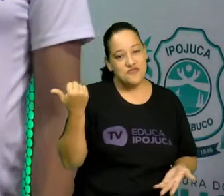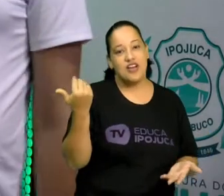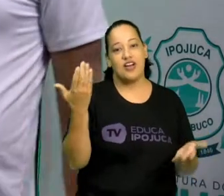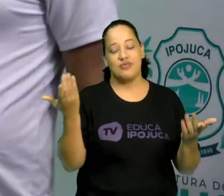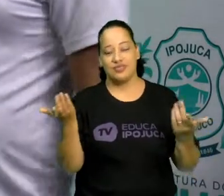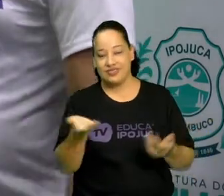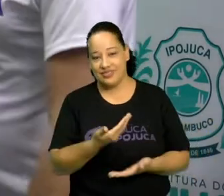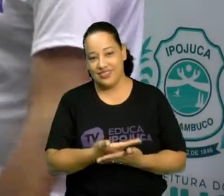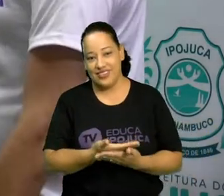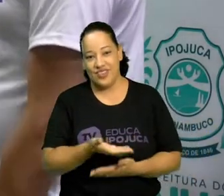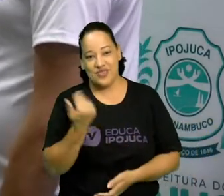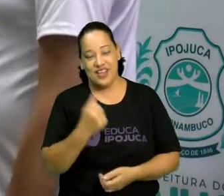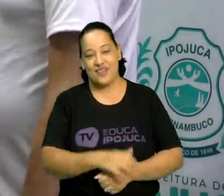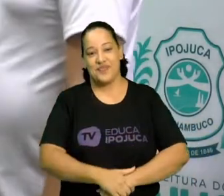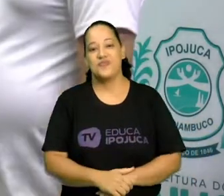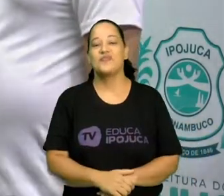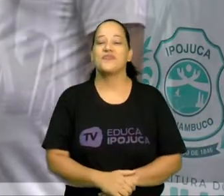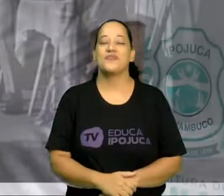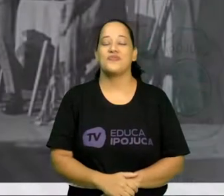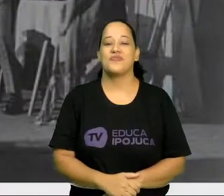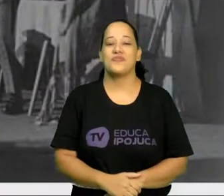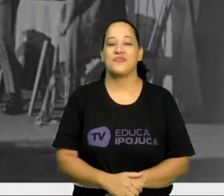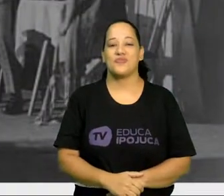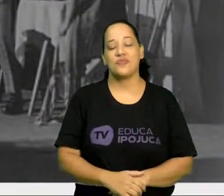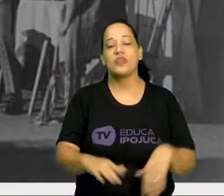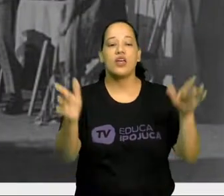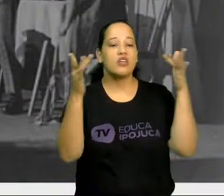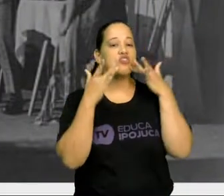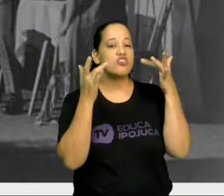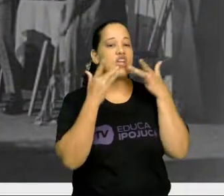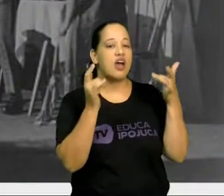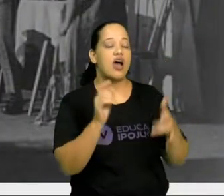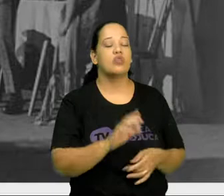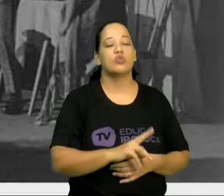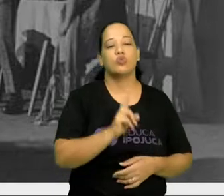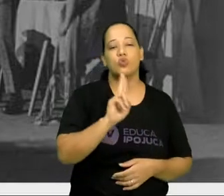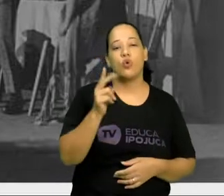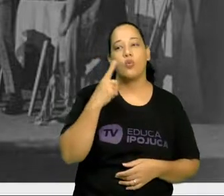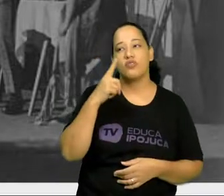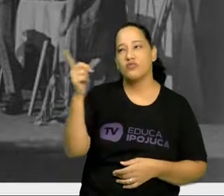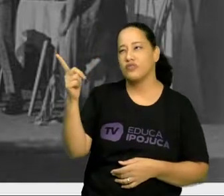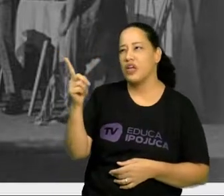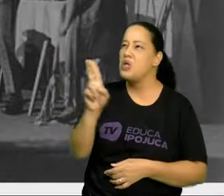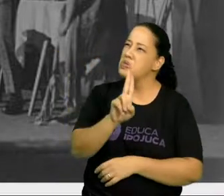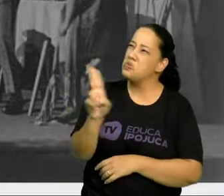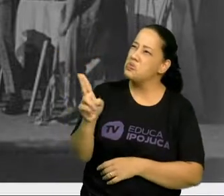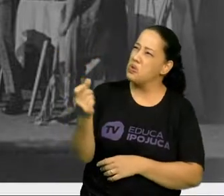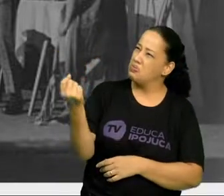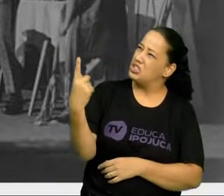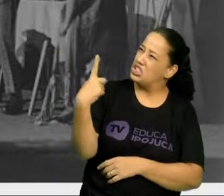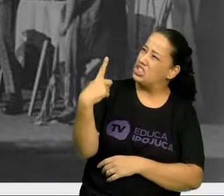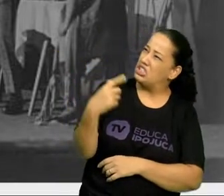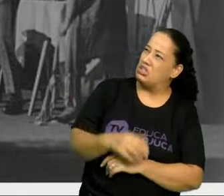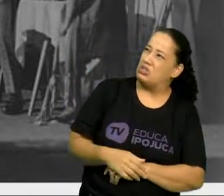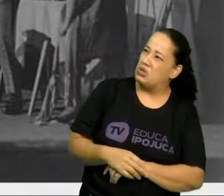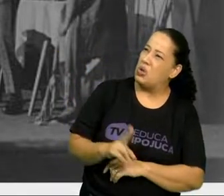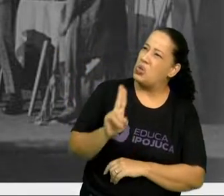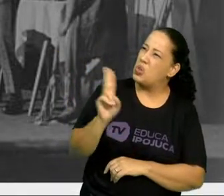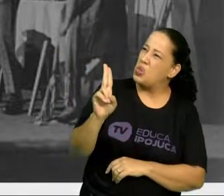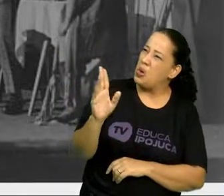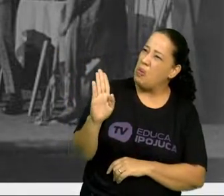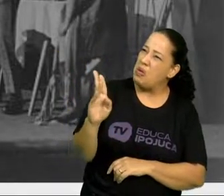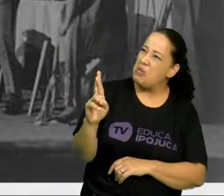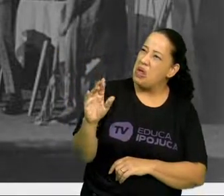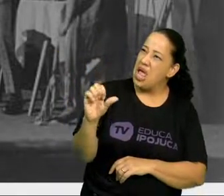Então vamos lá o teatro brechtiano que nome estranho né brest